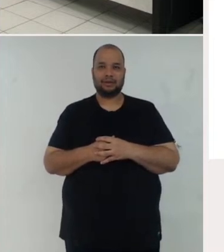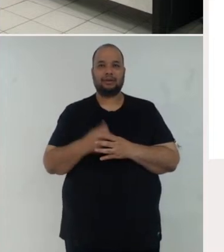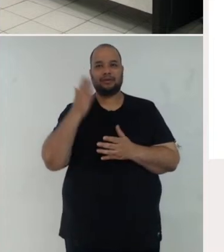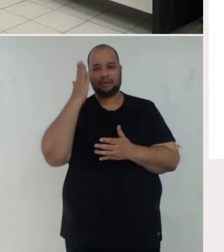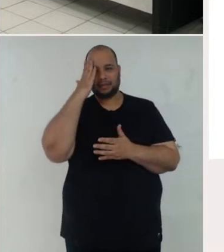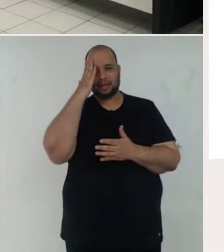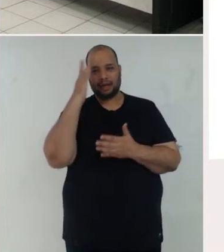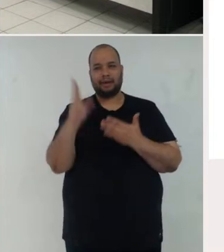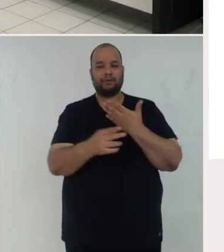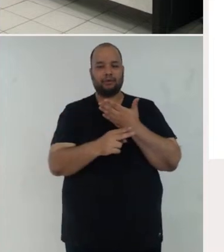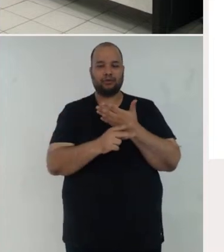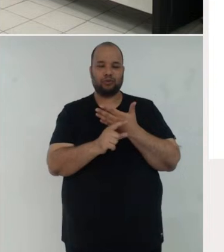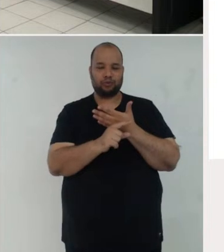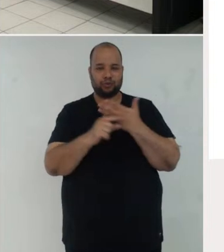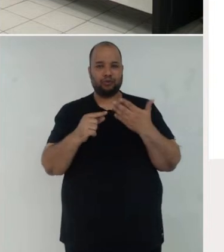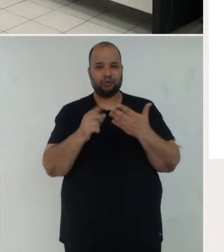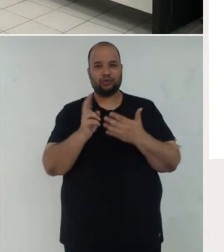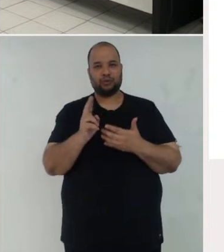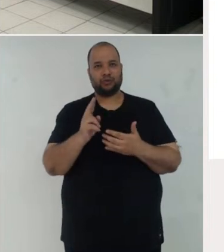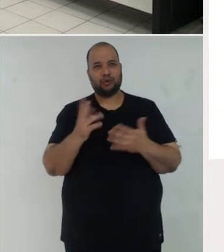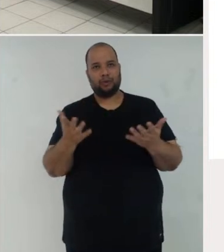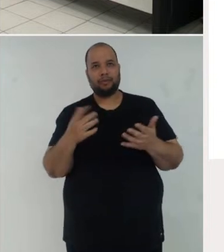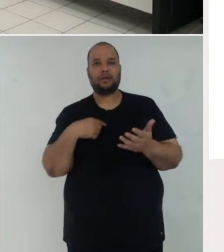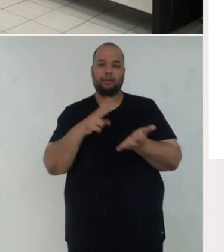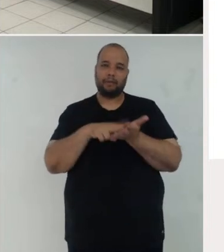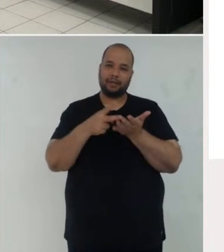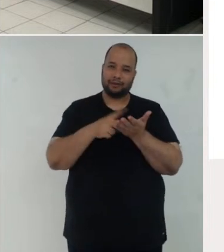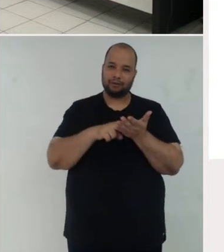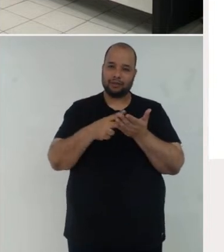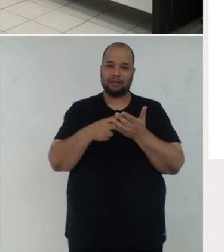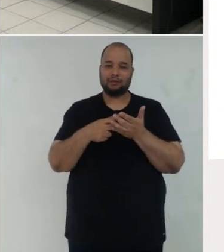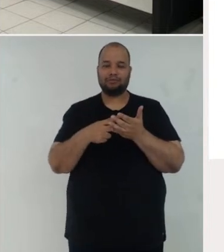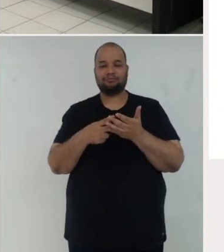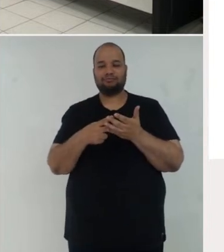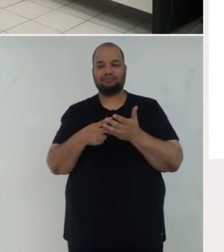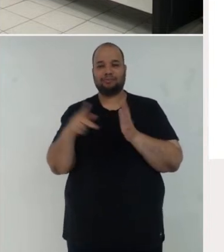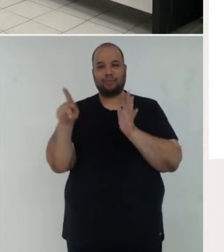enfim, é uma tradução caseira.